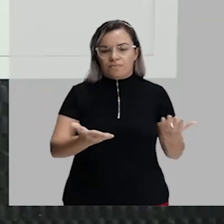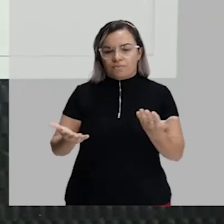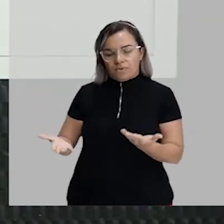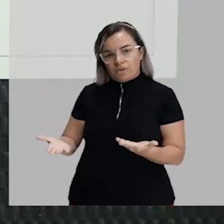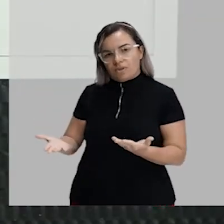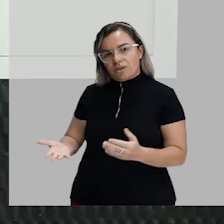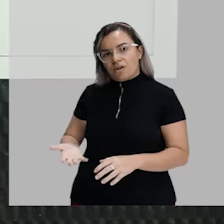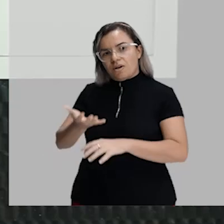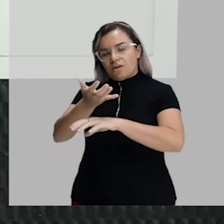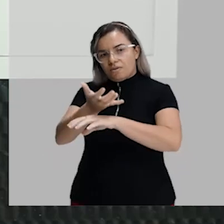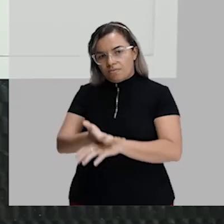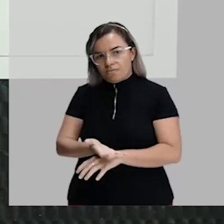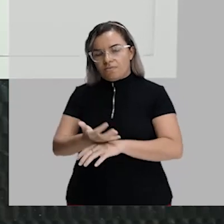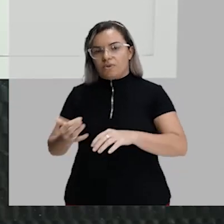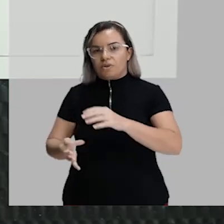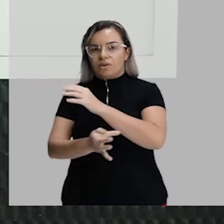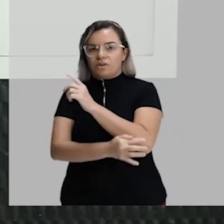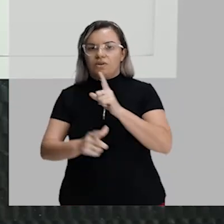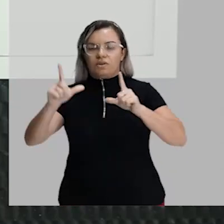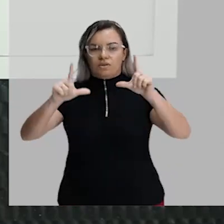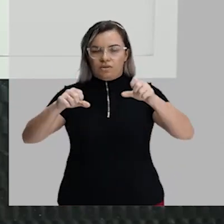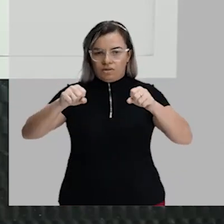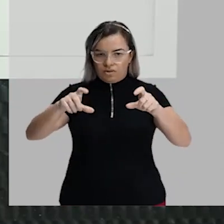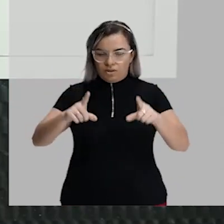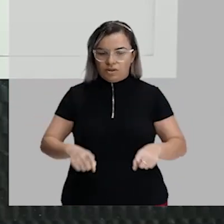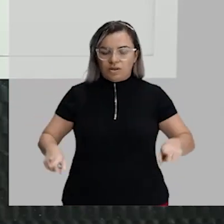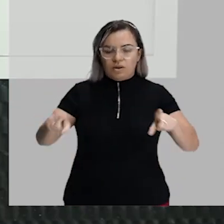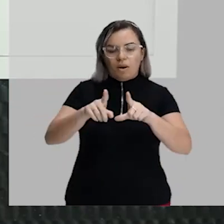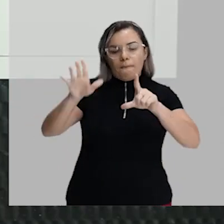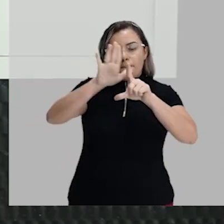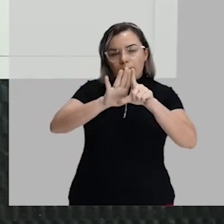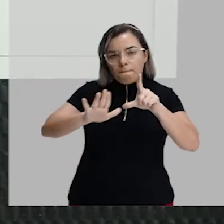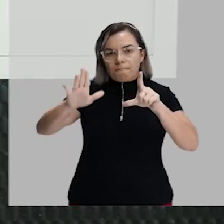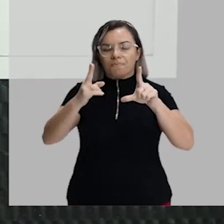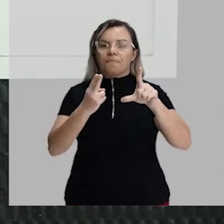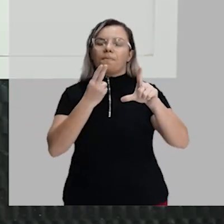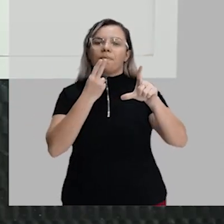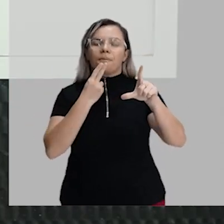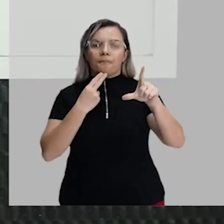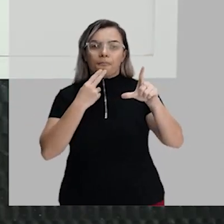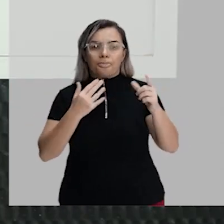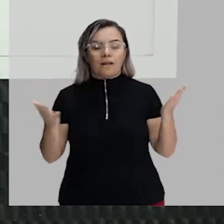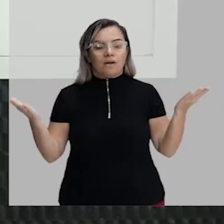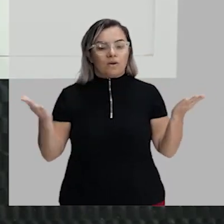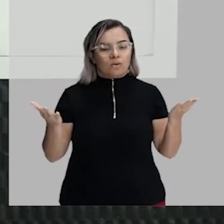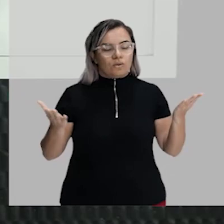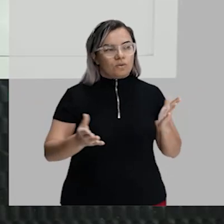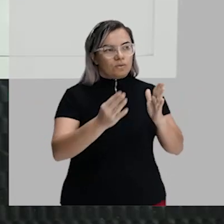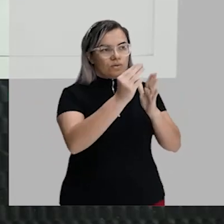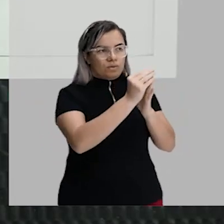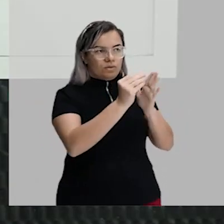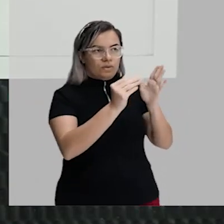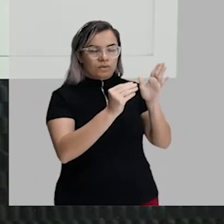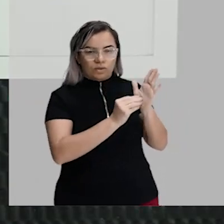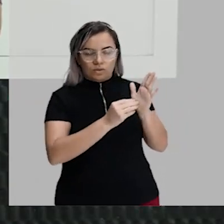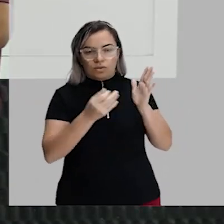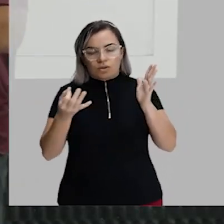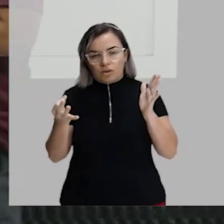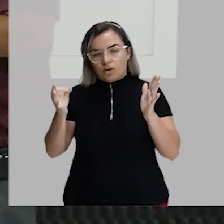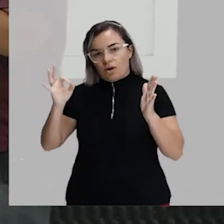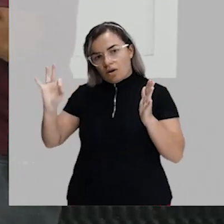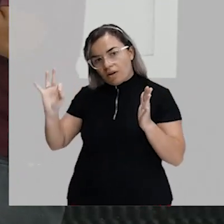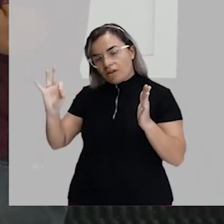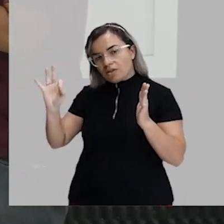Bem-vindo a mais uma aula de Física, né, aqui pela TV Educação e também pela plataforma Gonçalves Dias. Na aula de hoje, nós vamos falar sobre quantificação das